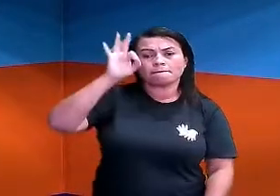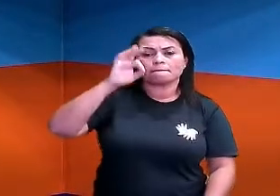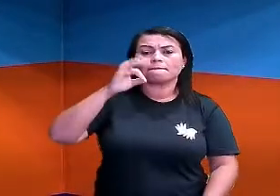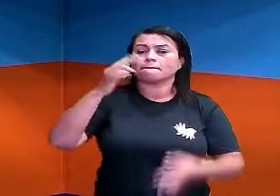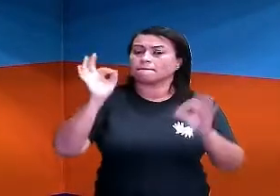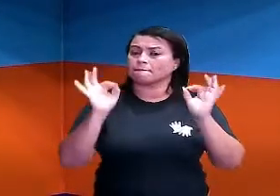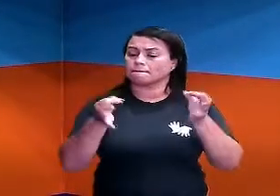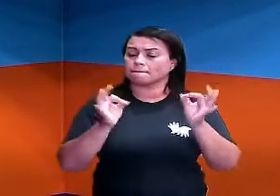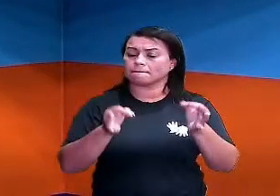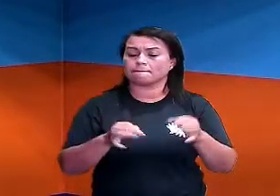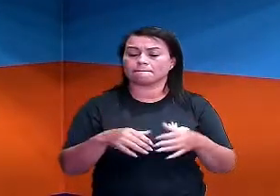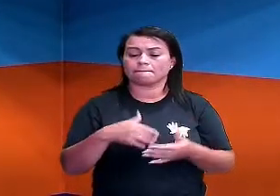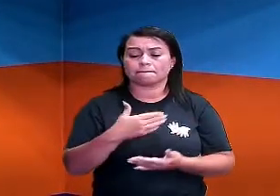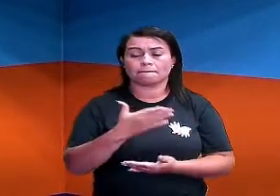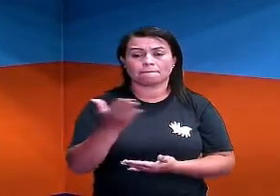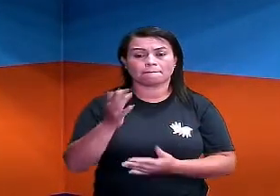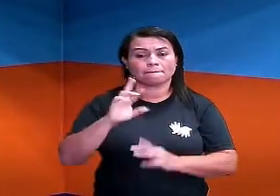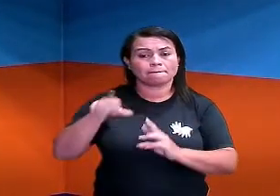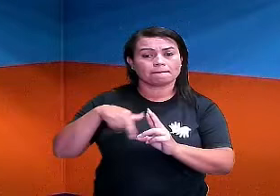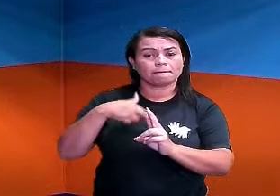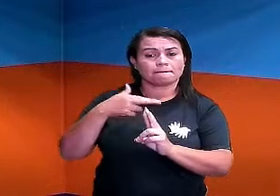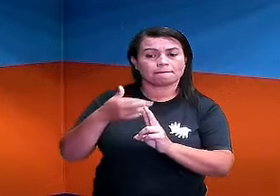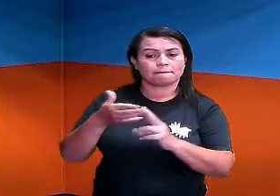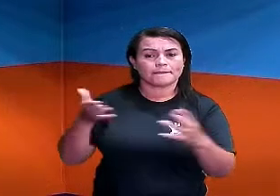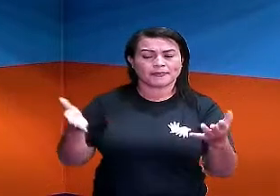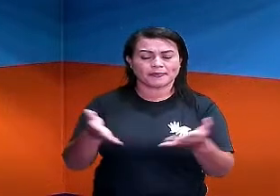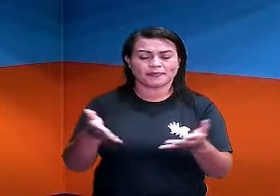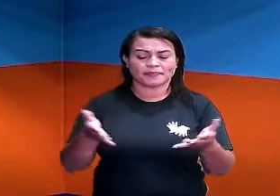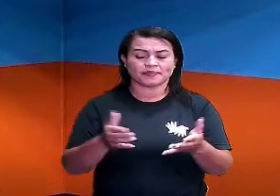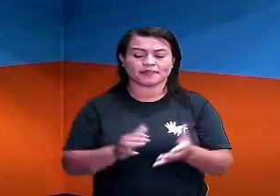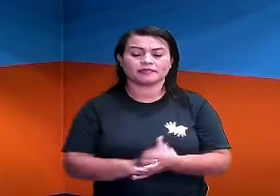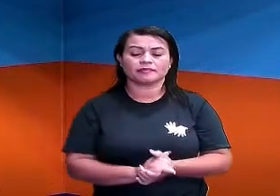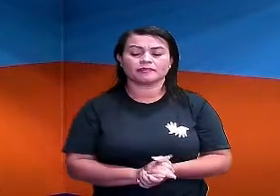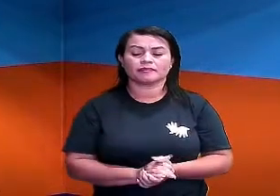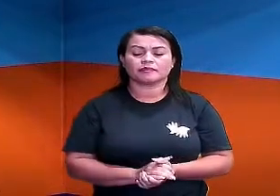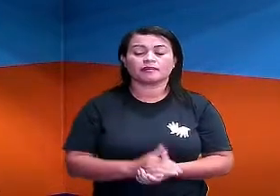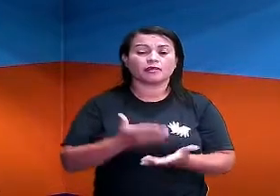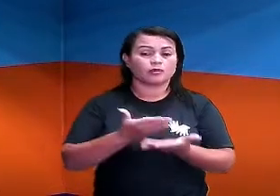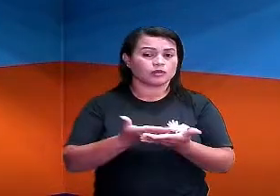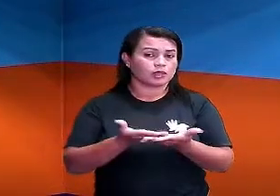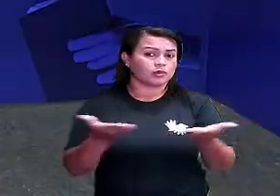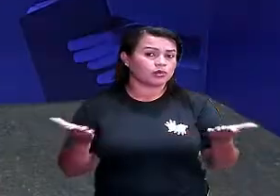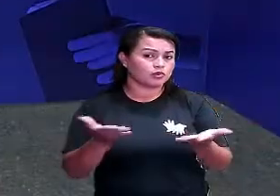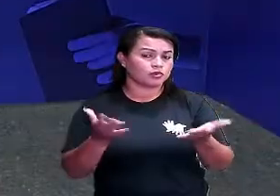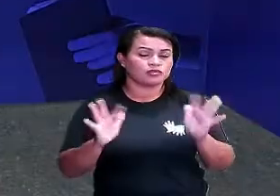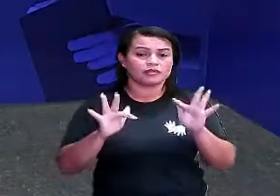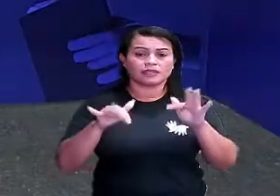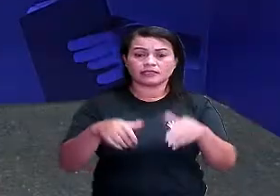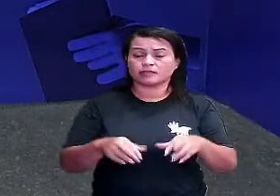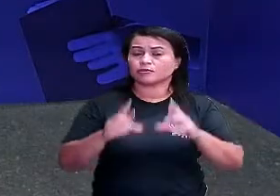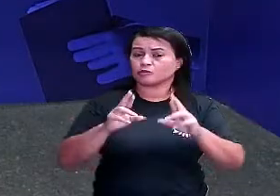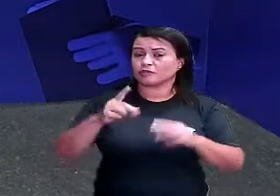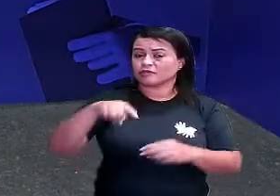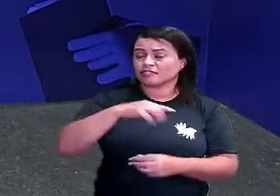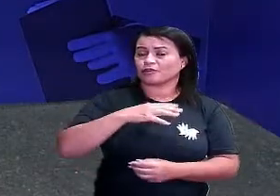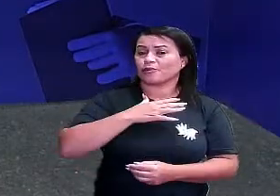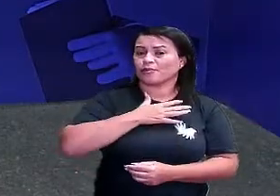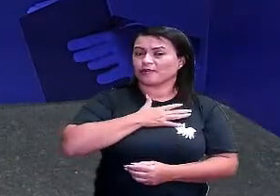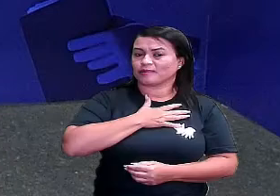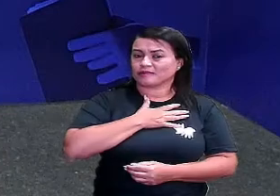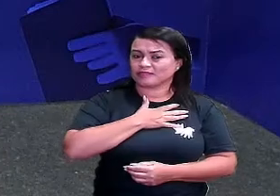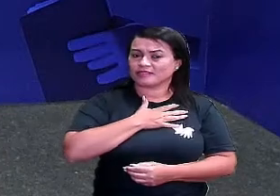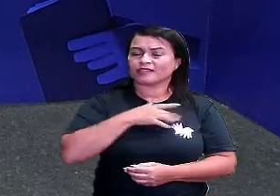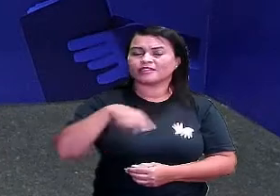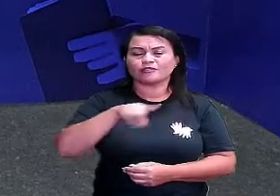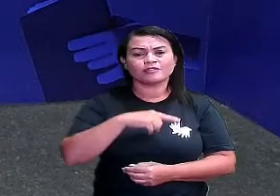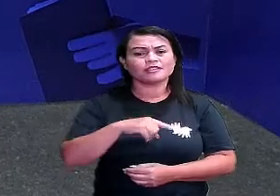certo? Essas são as nossas referências de hoje. Essa foi a nossa aula de hoje e eu espero que vocês tenham gostado, que